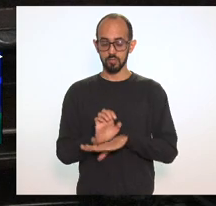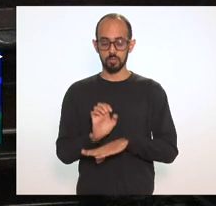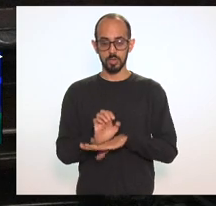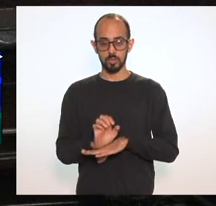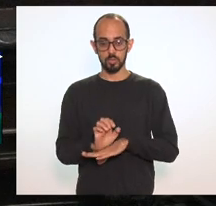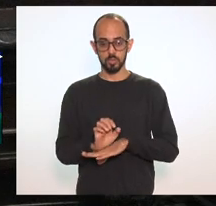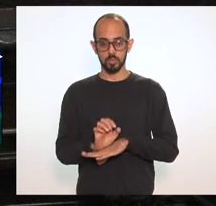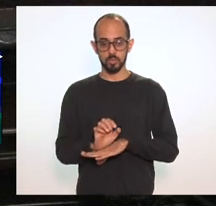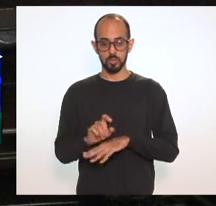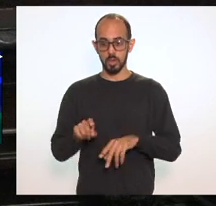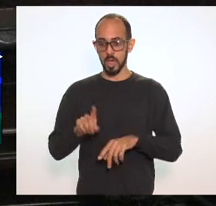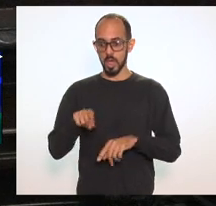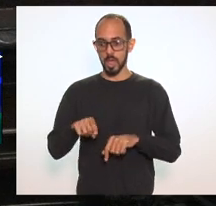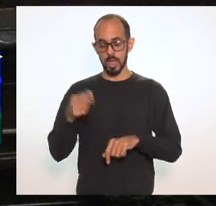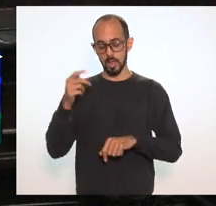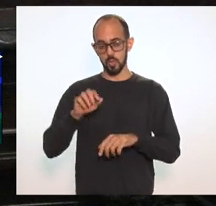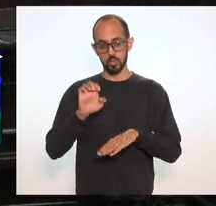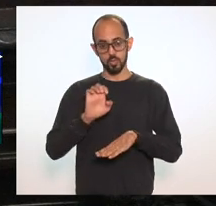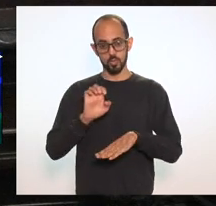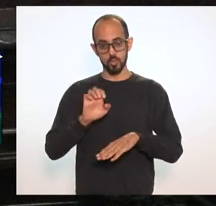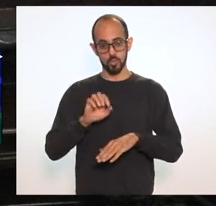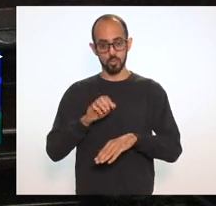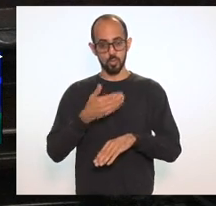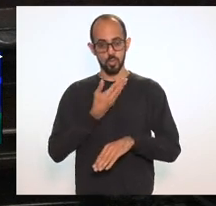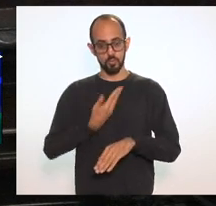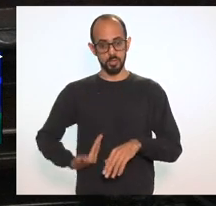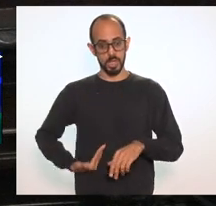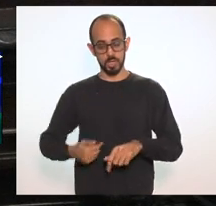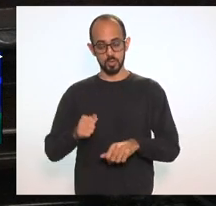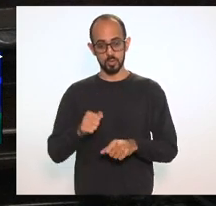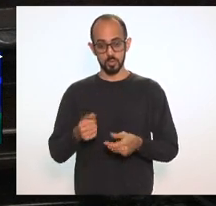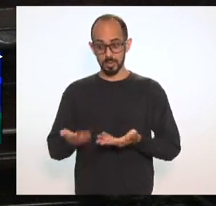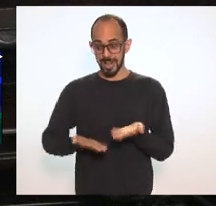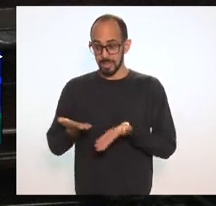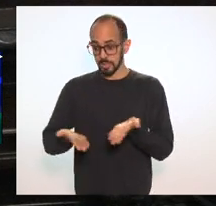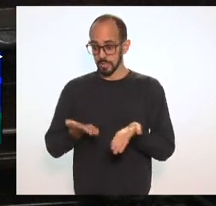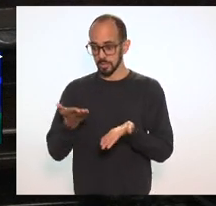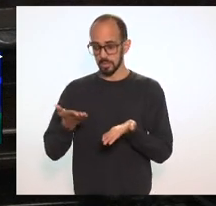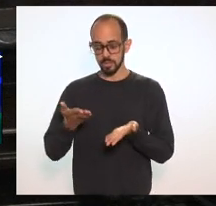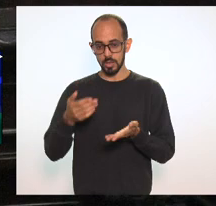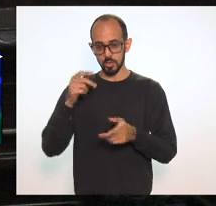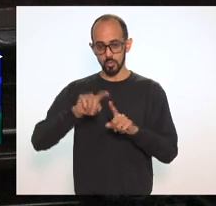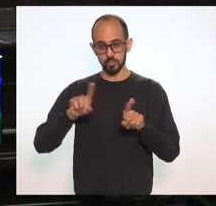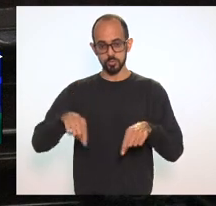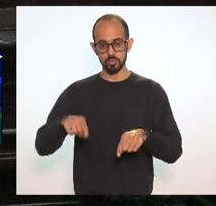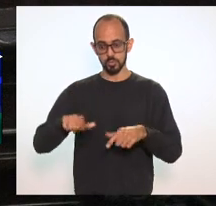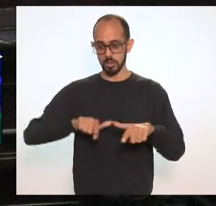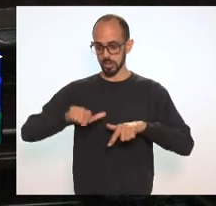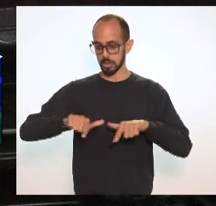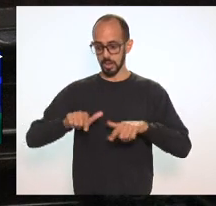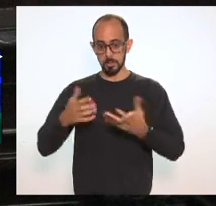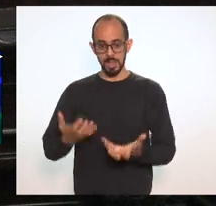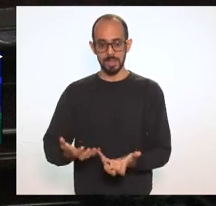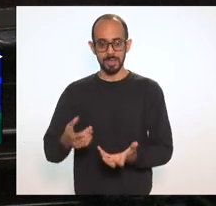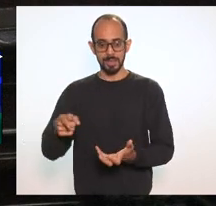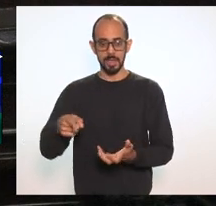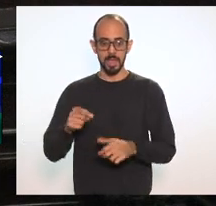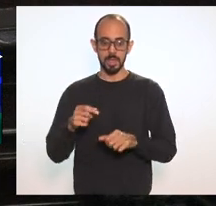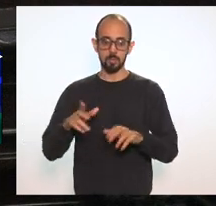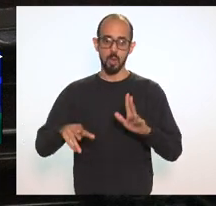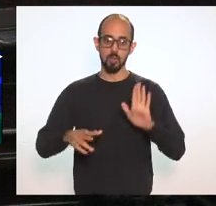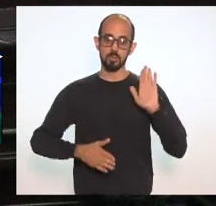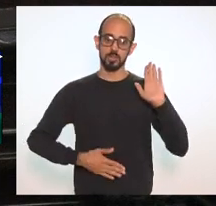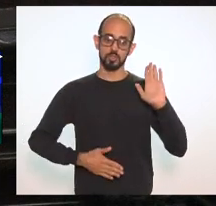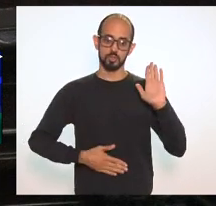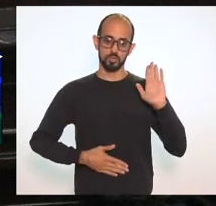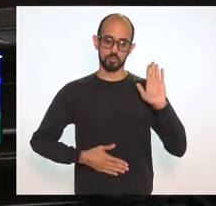como o bandido e numa decisão aqui no Rio uma representação de